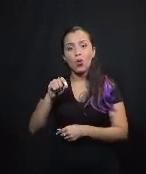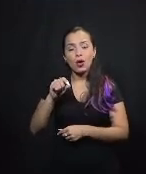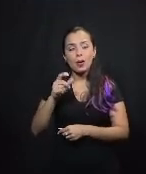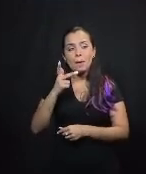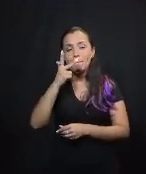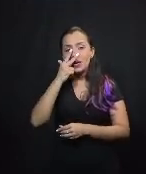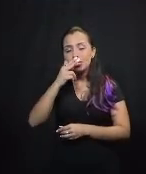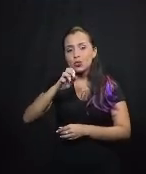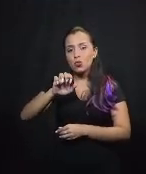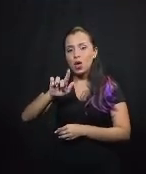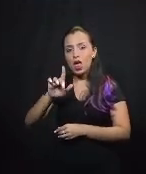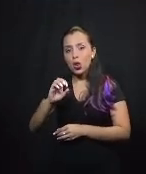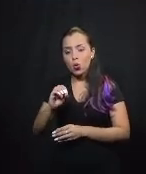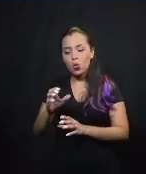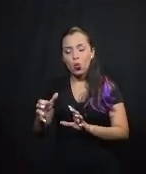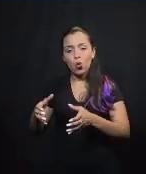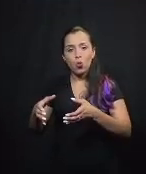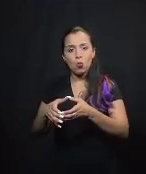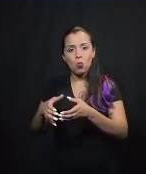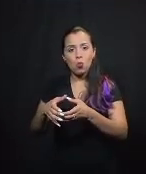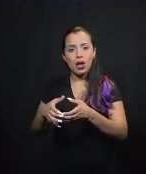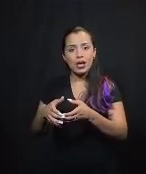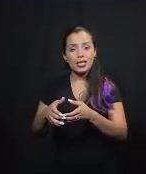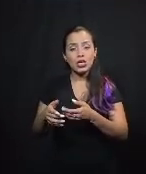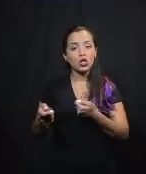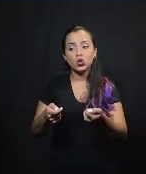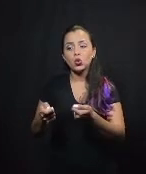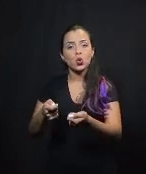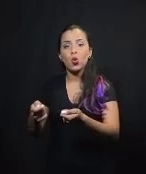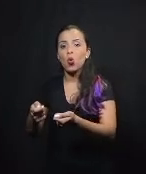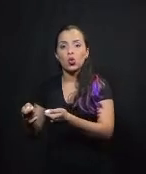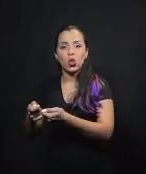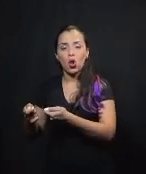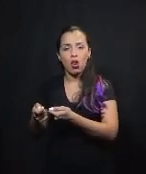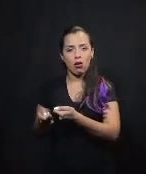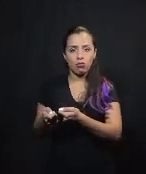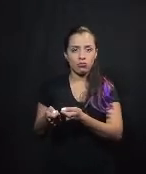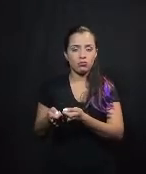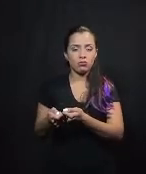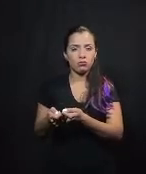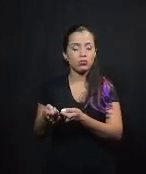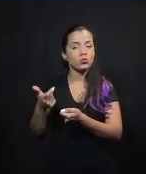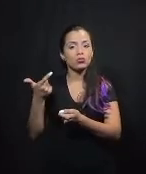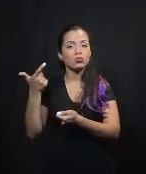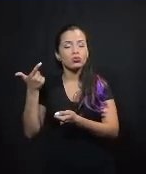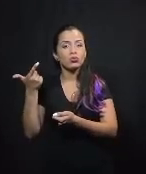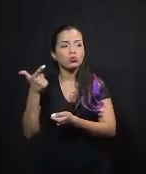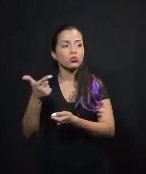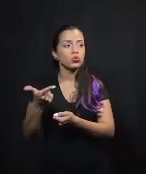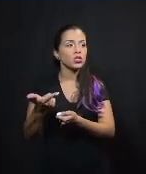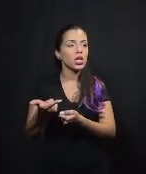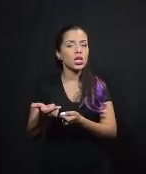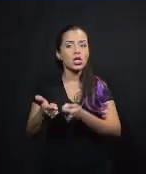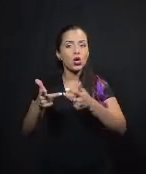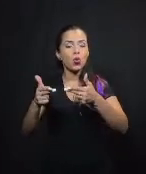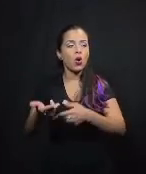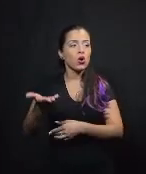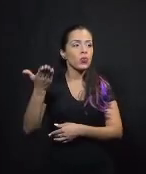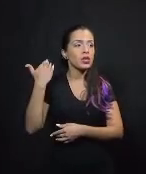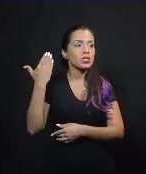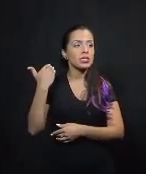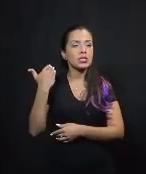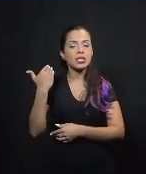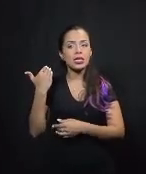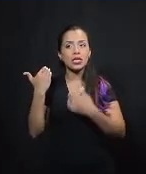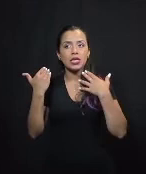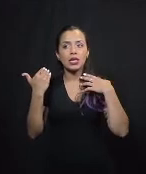não controla, que ele não domina, ele não tem, como se dizia antigamente, ele é um pobre homem que não tem